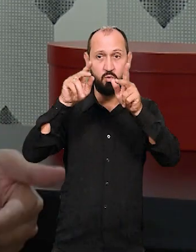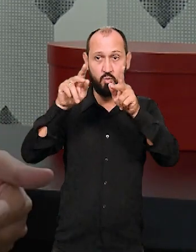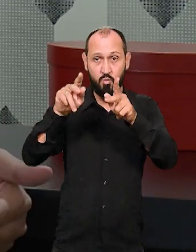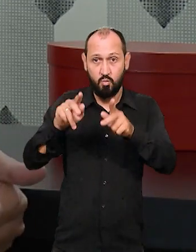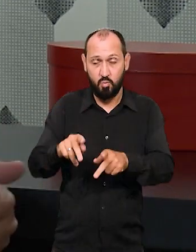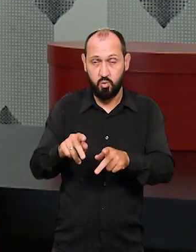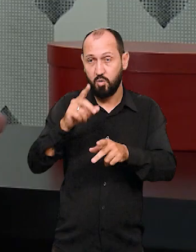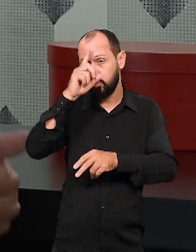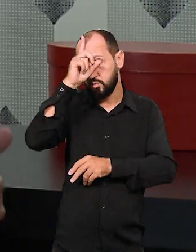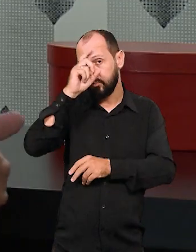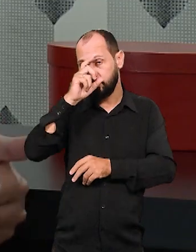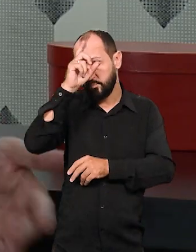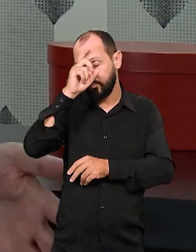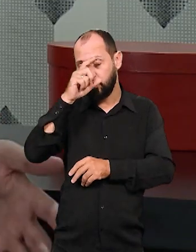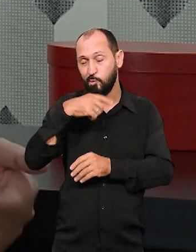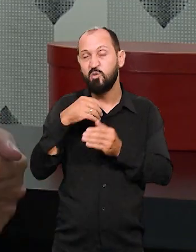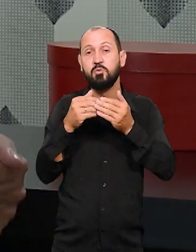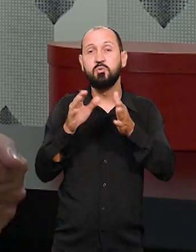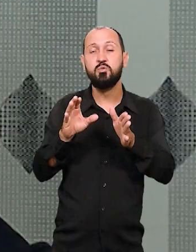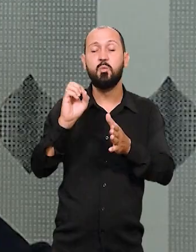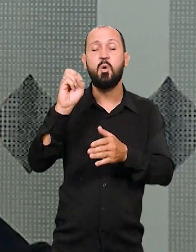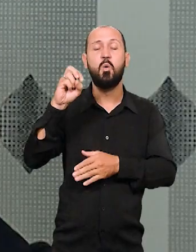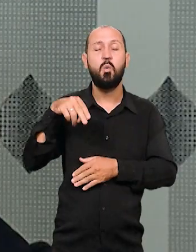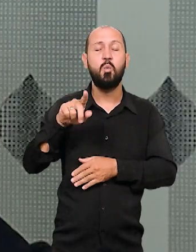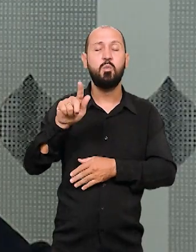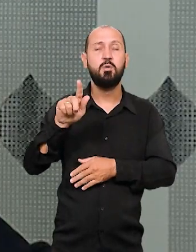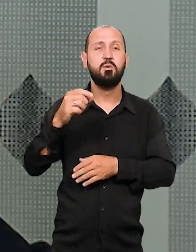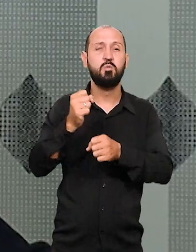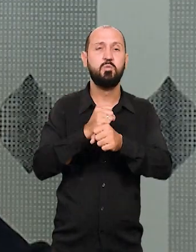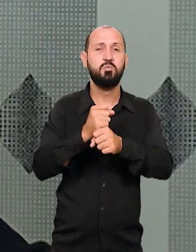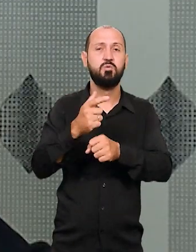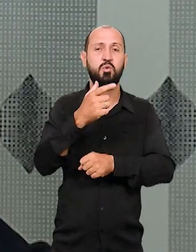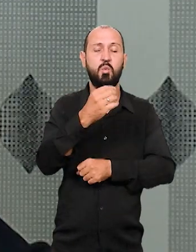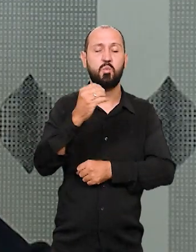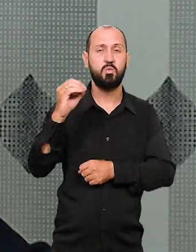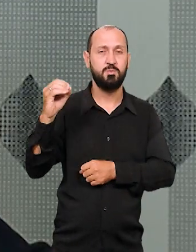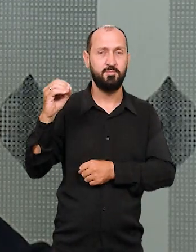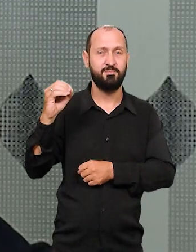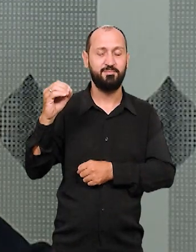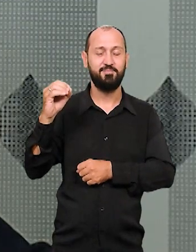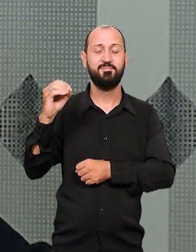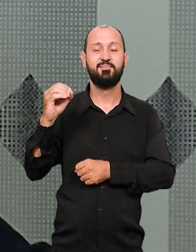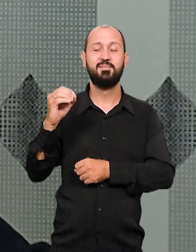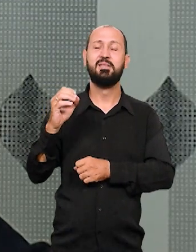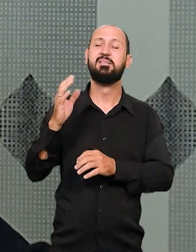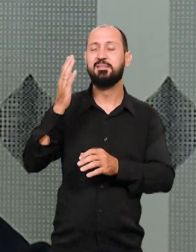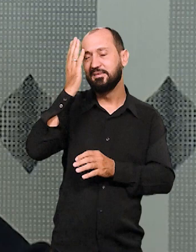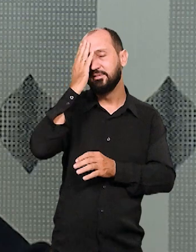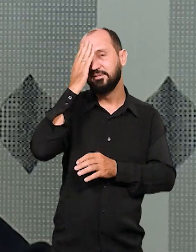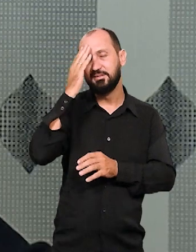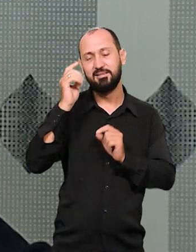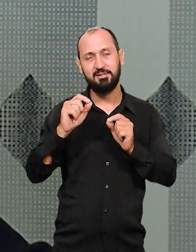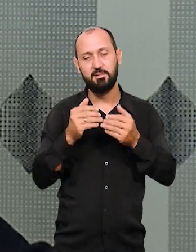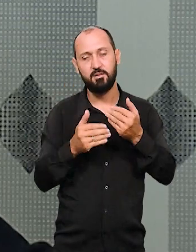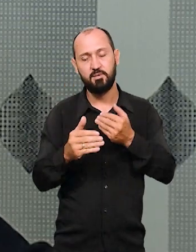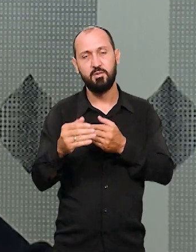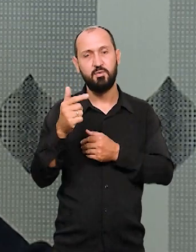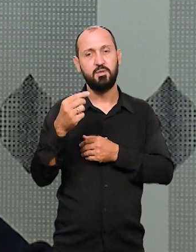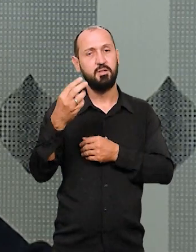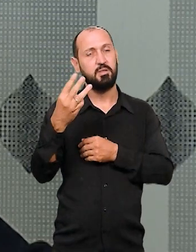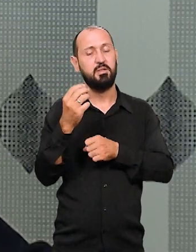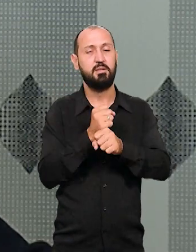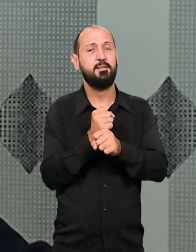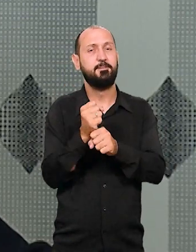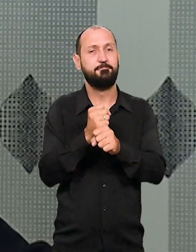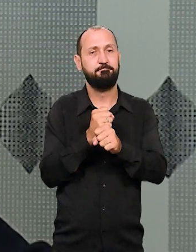hospital público, nasceu a ONG Amigos da Vida. E a gente surgiu no ano de 2000, né? A gente, com certeza,